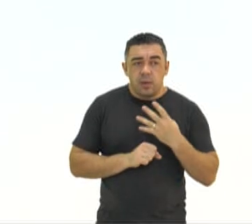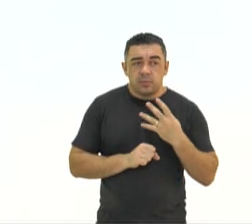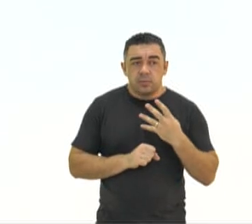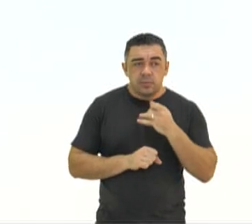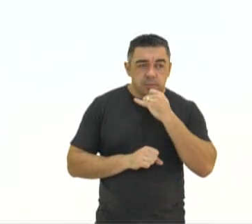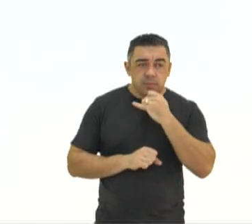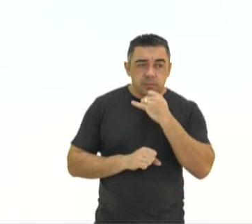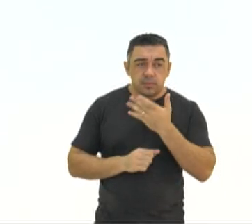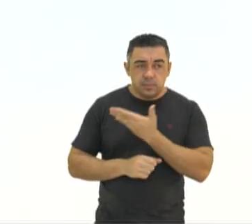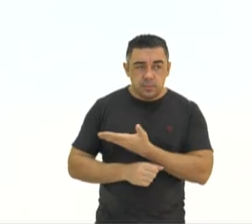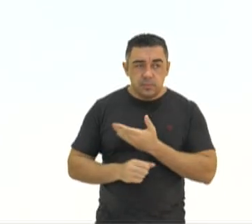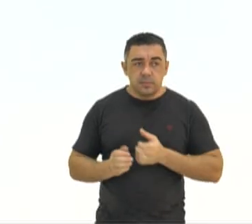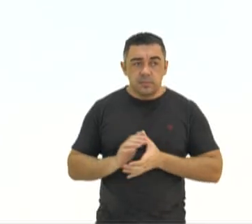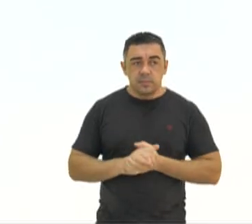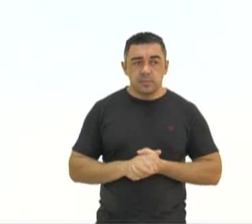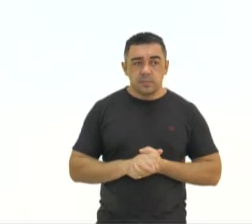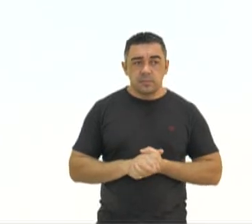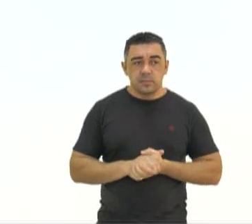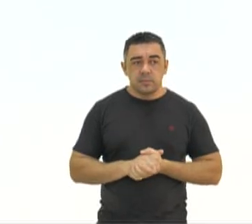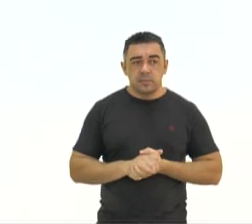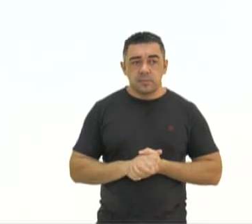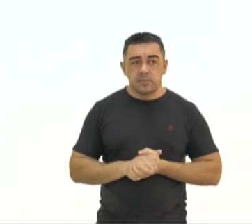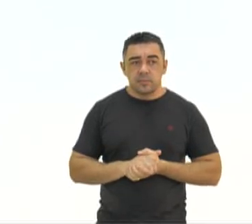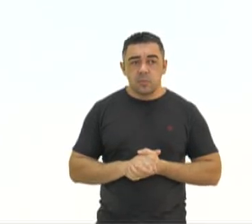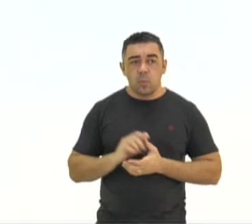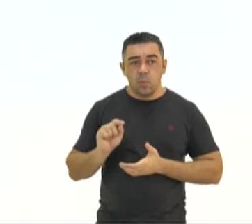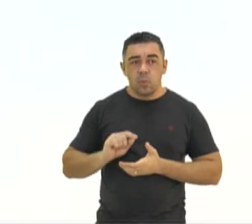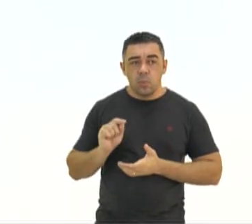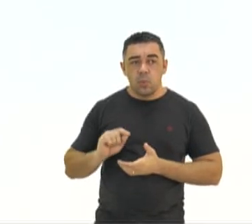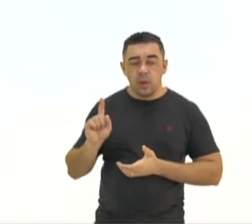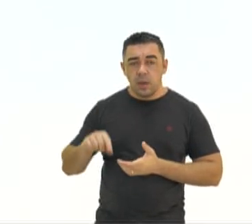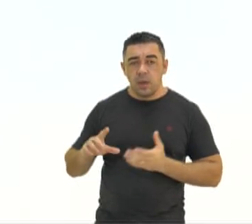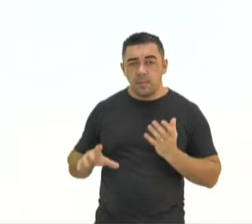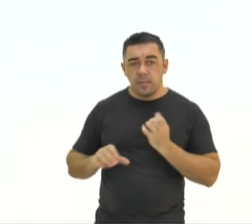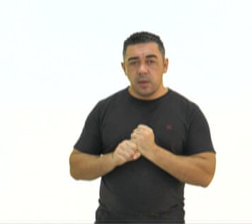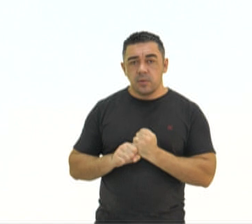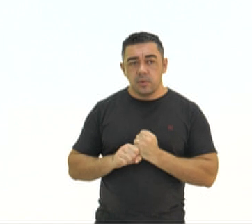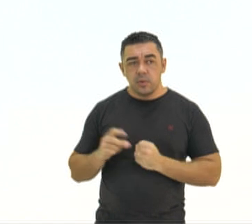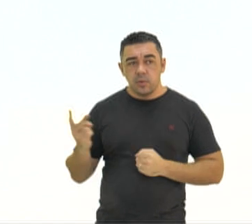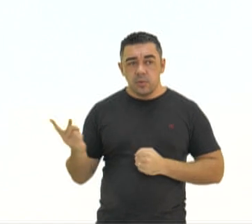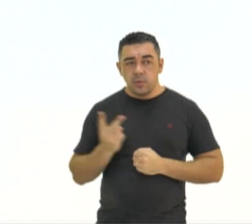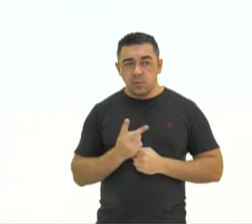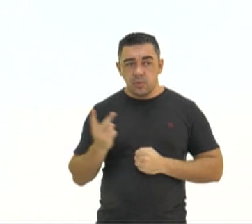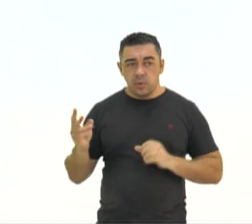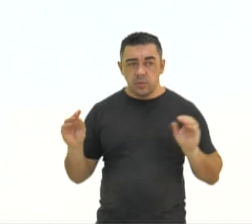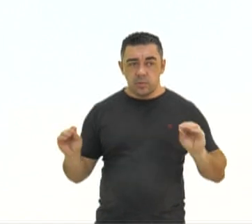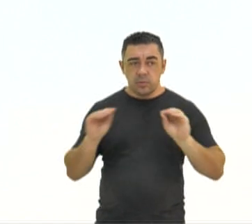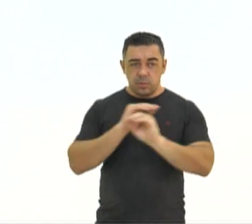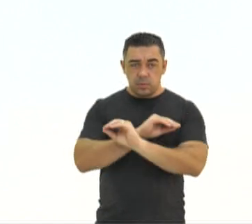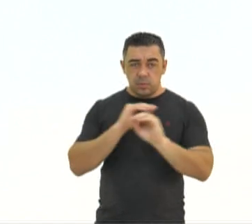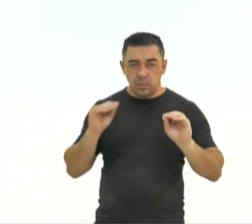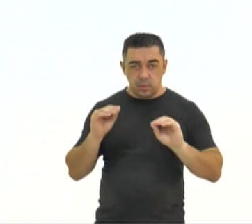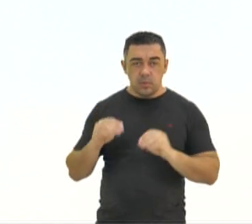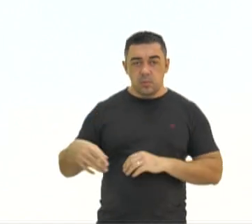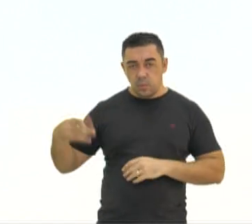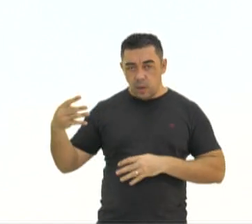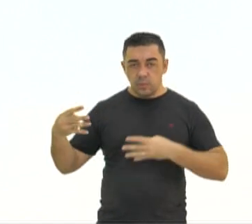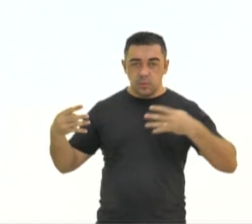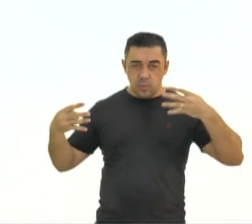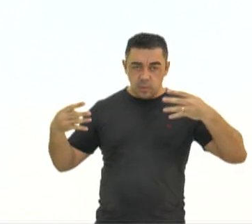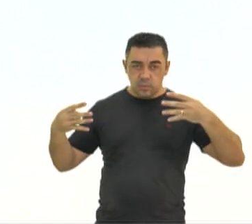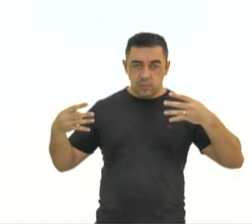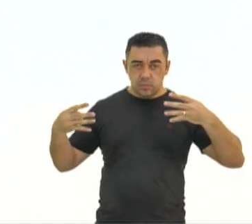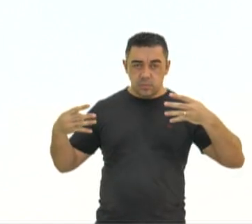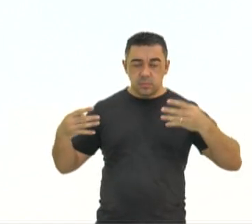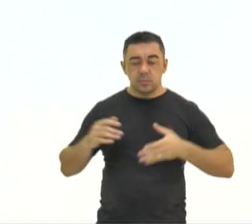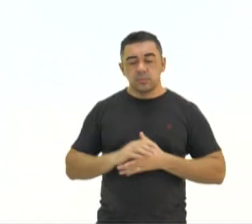né, na minha equação, mas eu tenho que adicionar agora o 4 em ambos os lados da minha igualdade. Tem que tomar esse cuidado. Então,